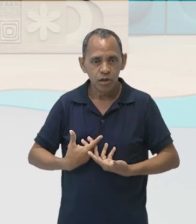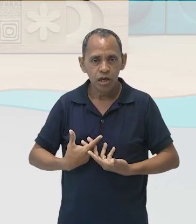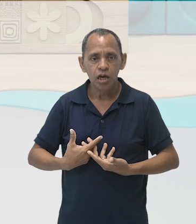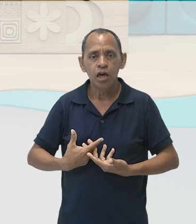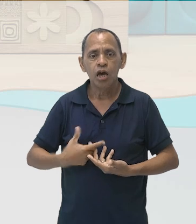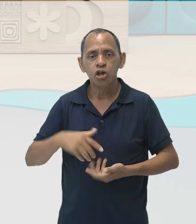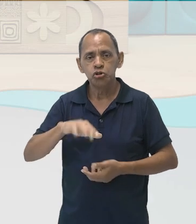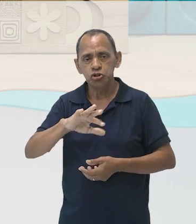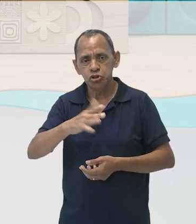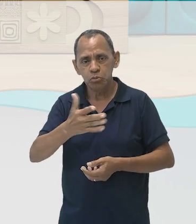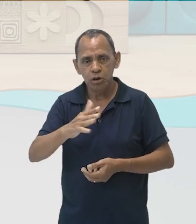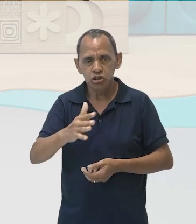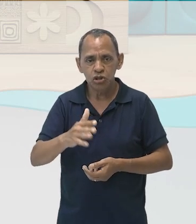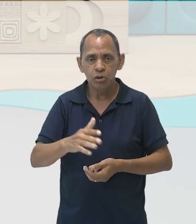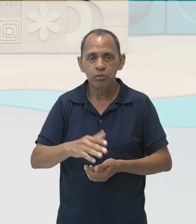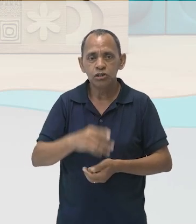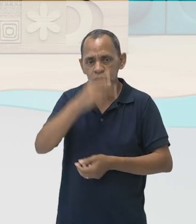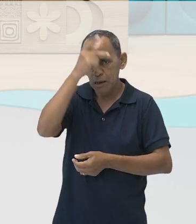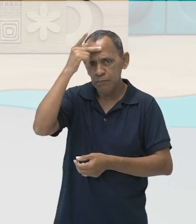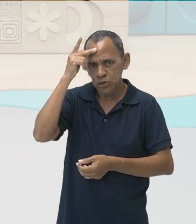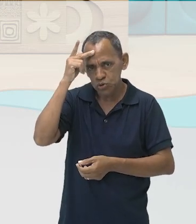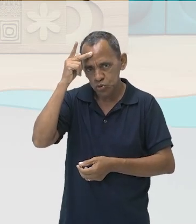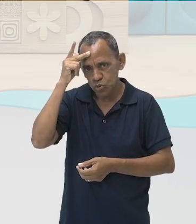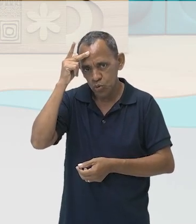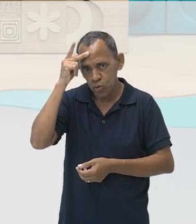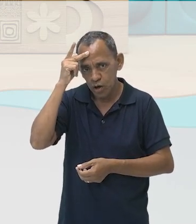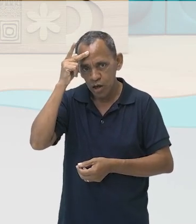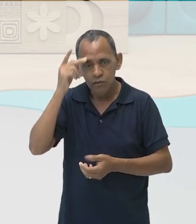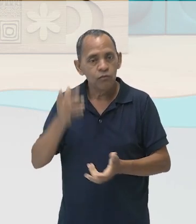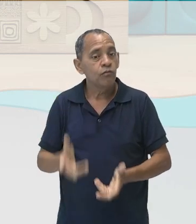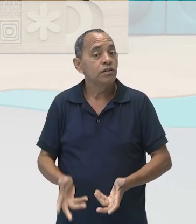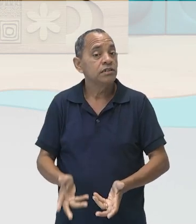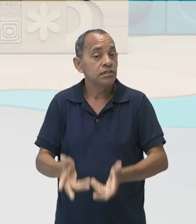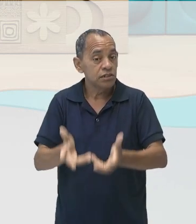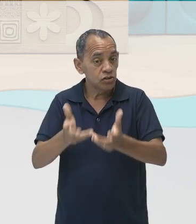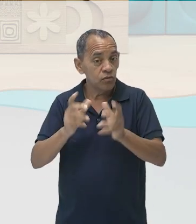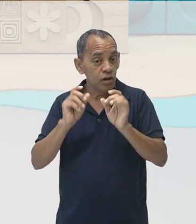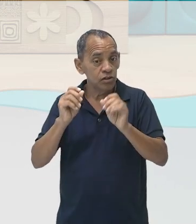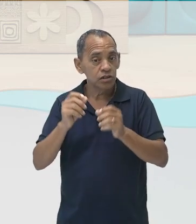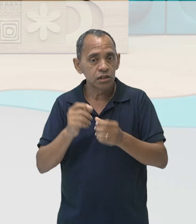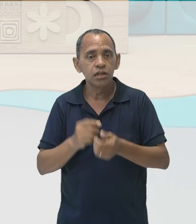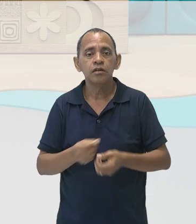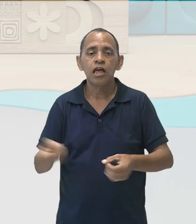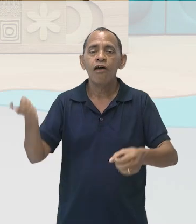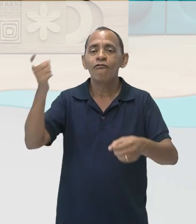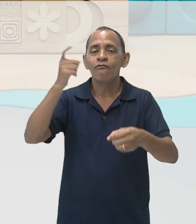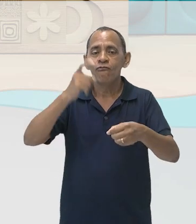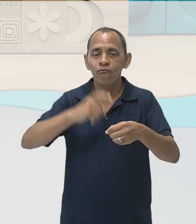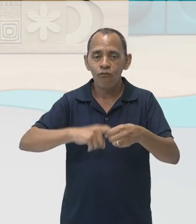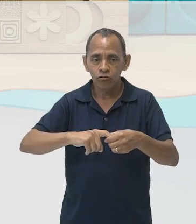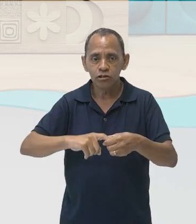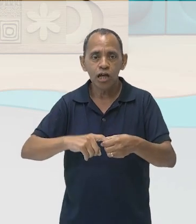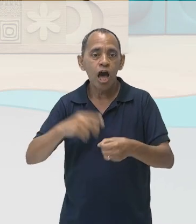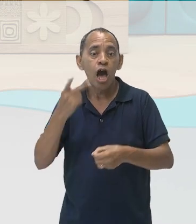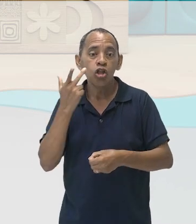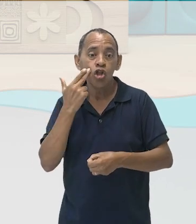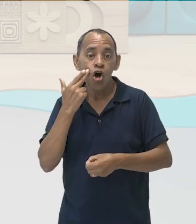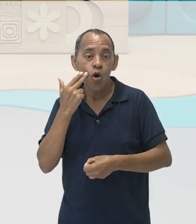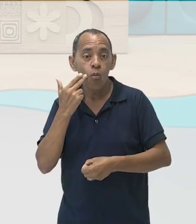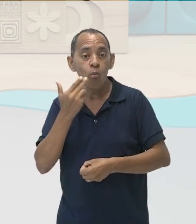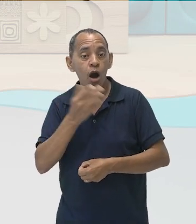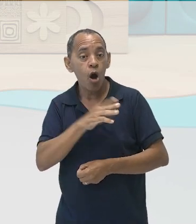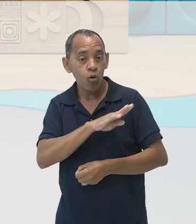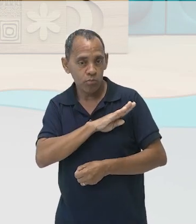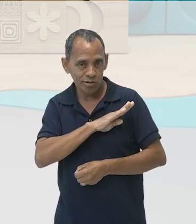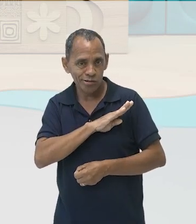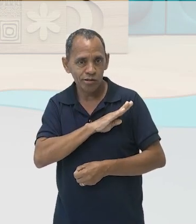aluno, né, o indivíduo, ele vai estar sendo estimulado a voltar ali aos batimentos cardíacos normais, por exemplo, né, isso